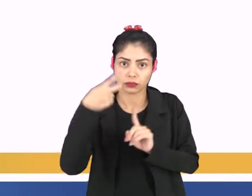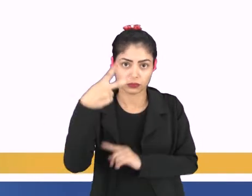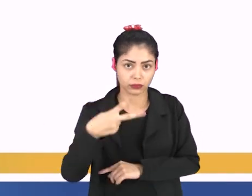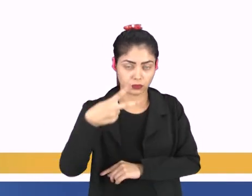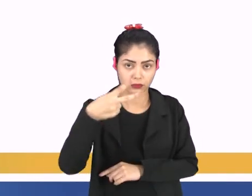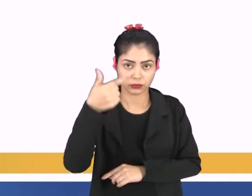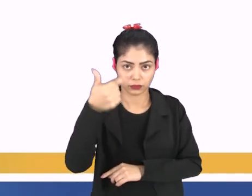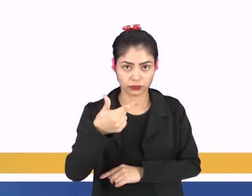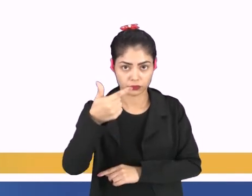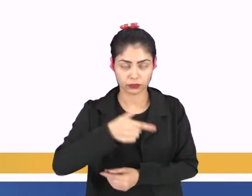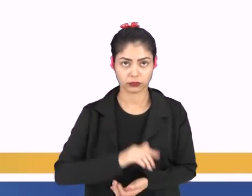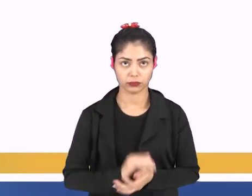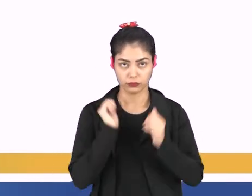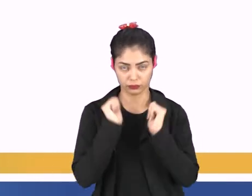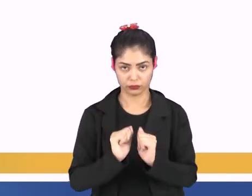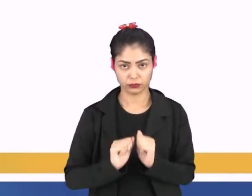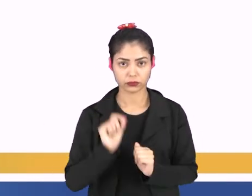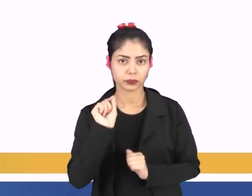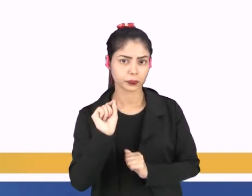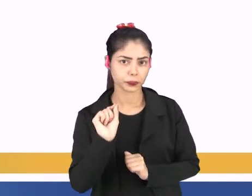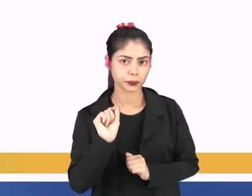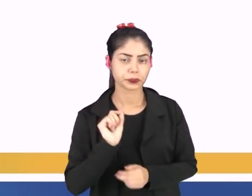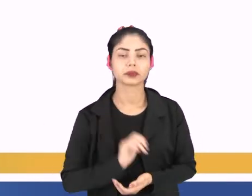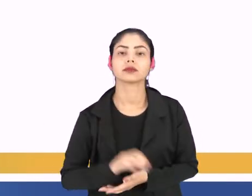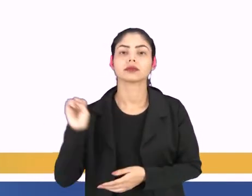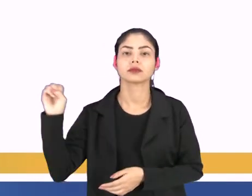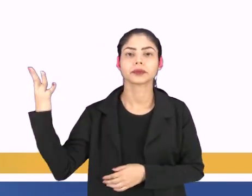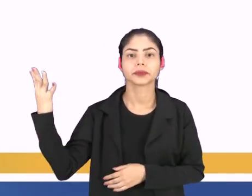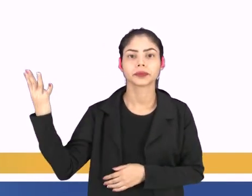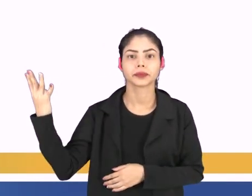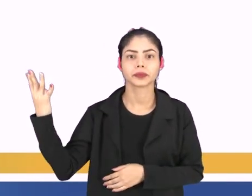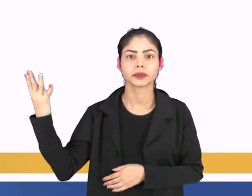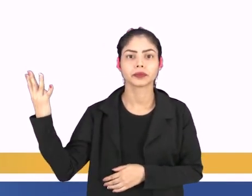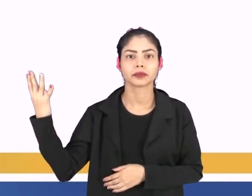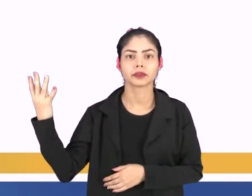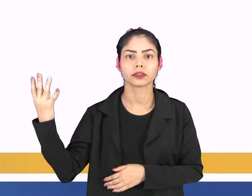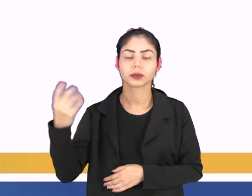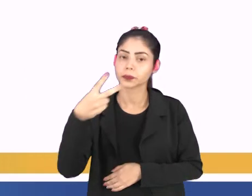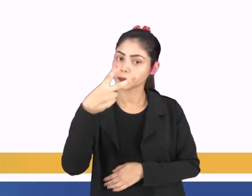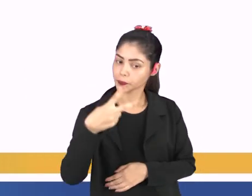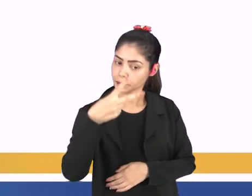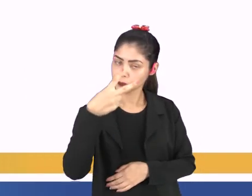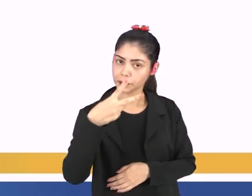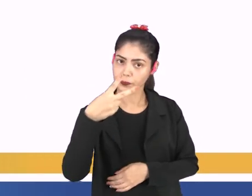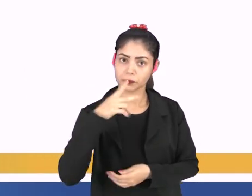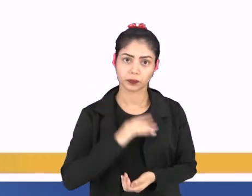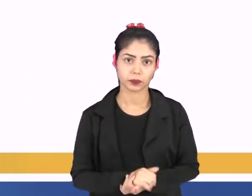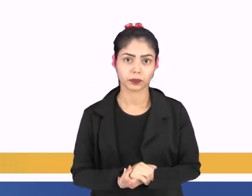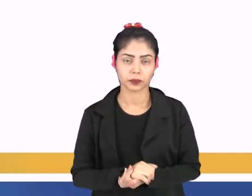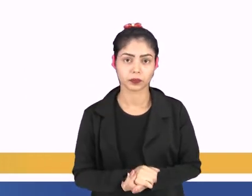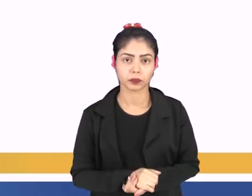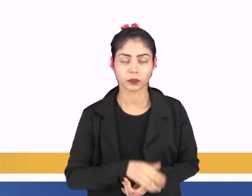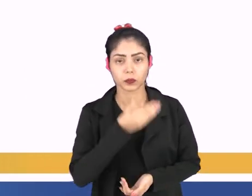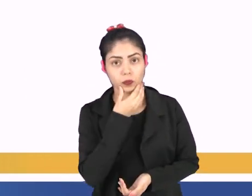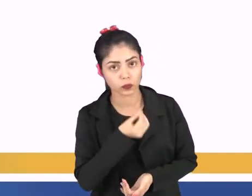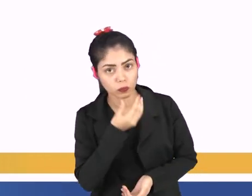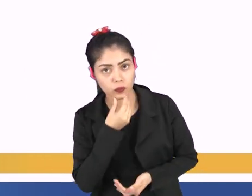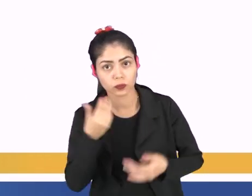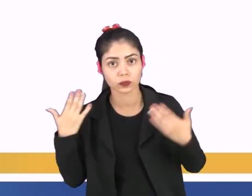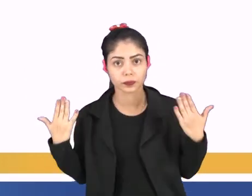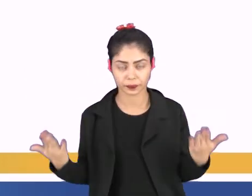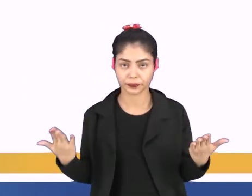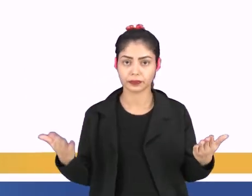pode acontecer a seguinte situação, de acontecer 2 casos para o sexo masculino, que no